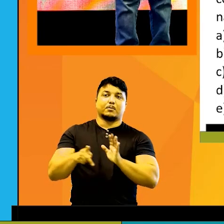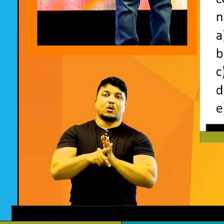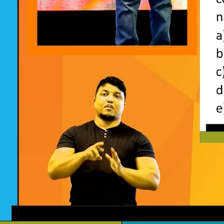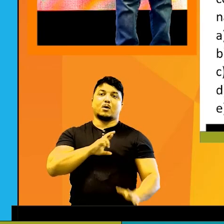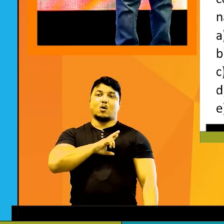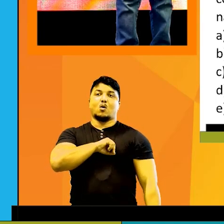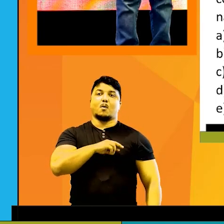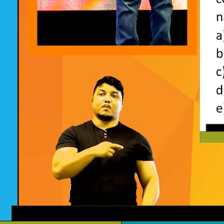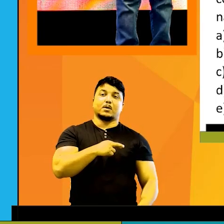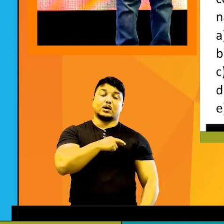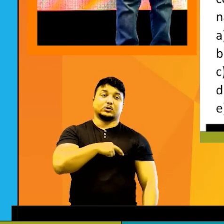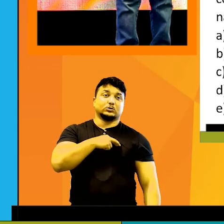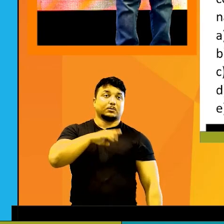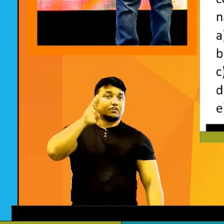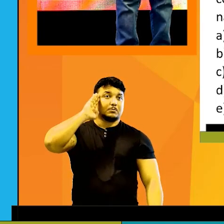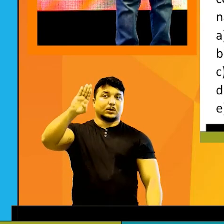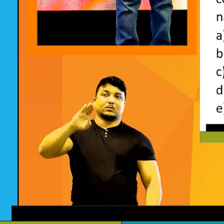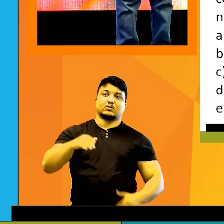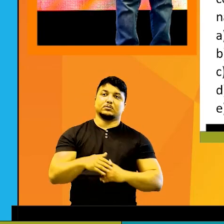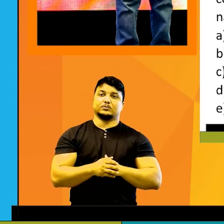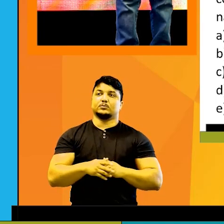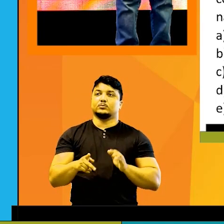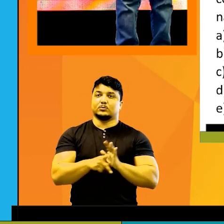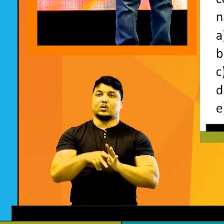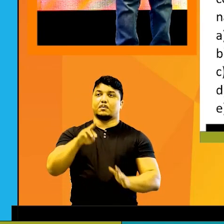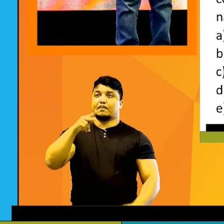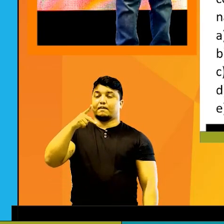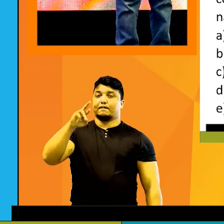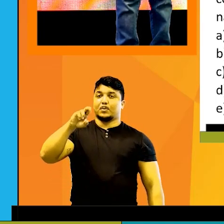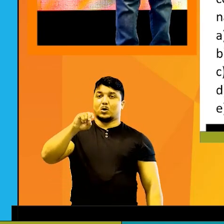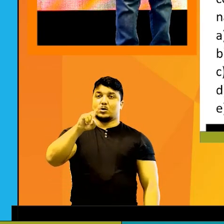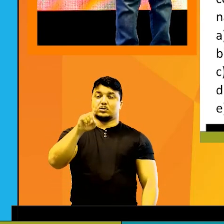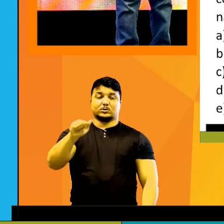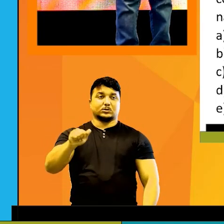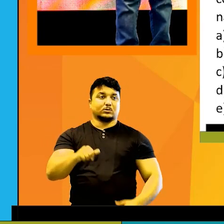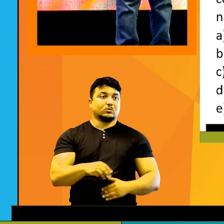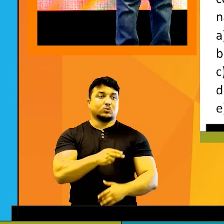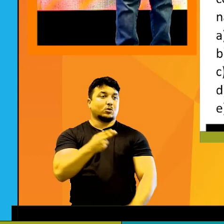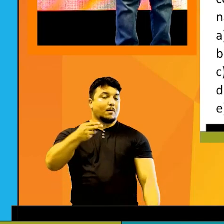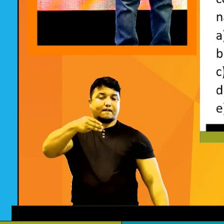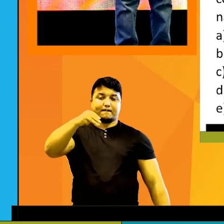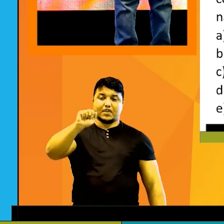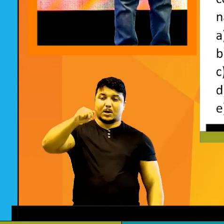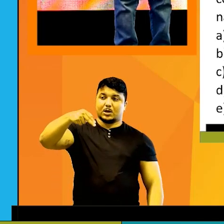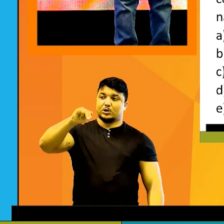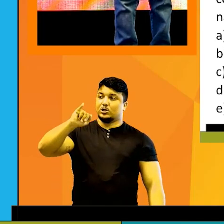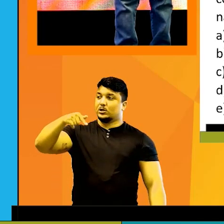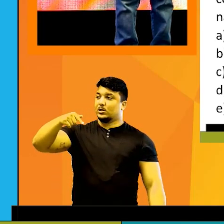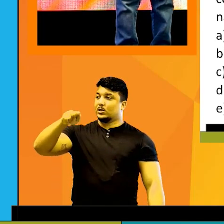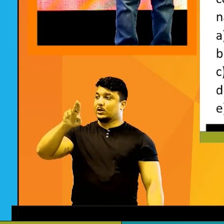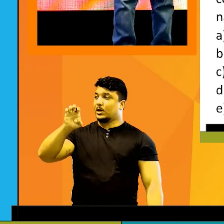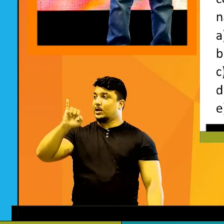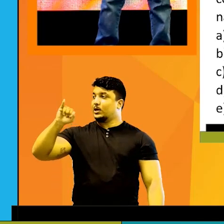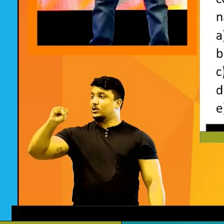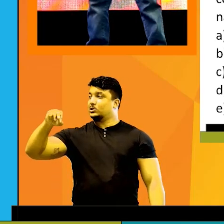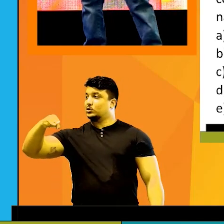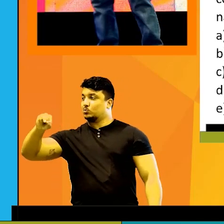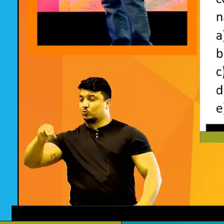romântica, principalmente no romance, na prosa, que é o chamado maniqueísmo. Anote aí o que é